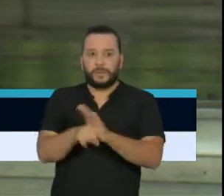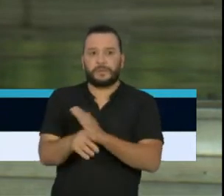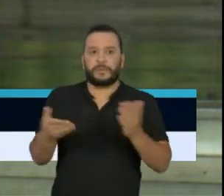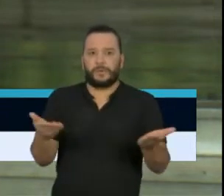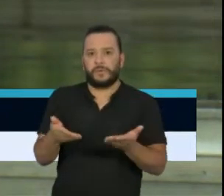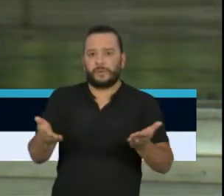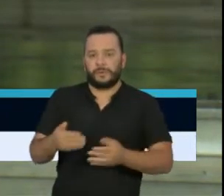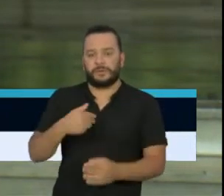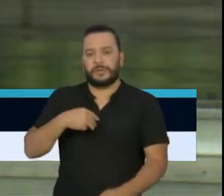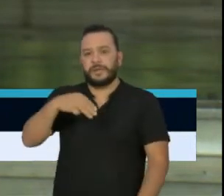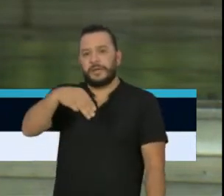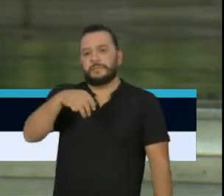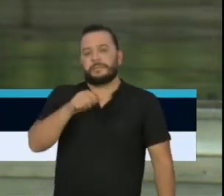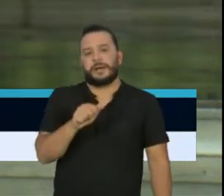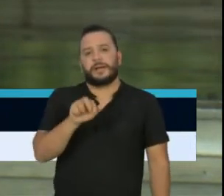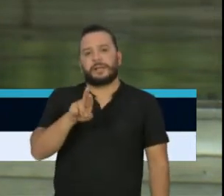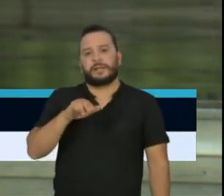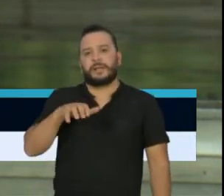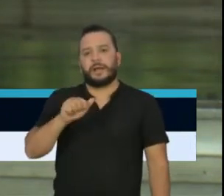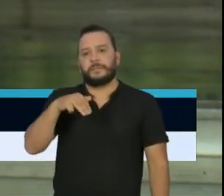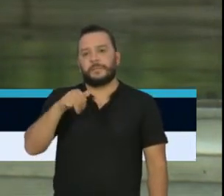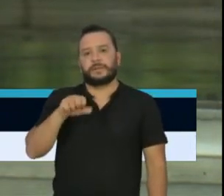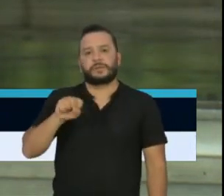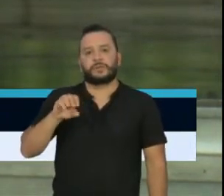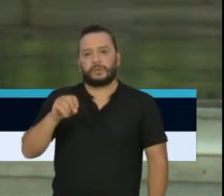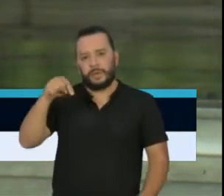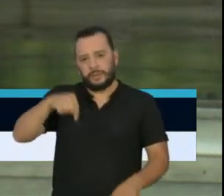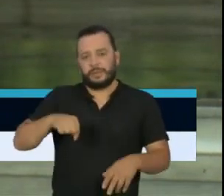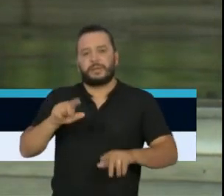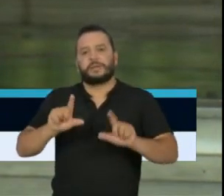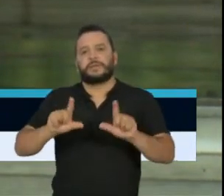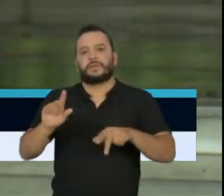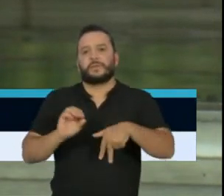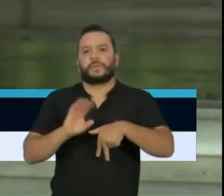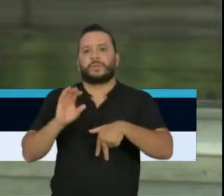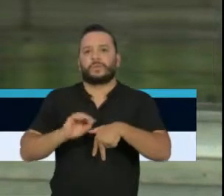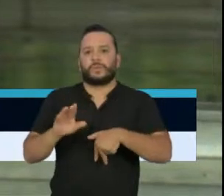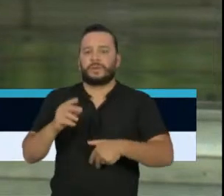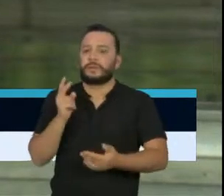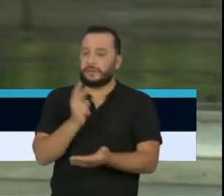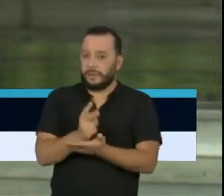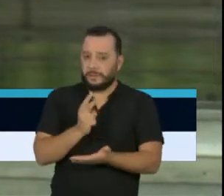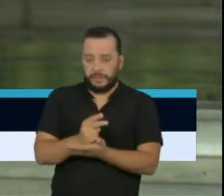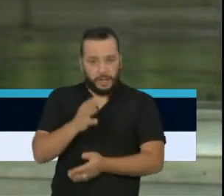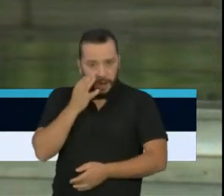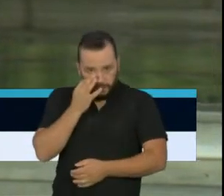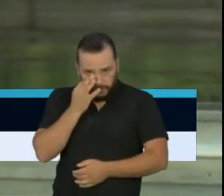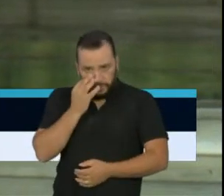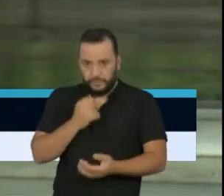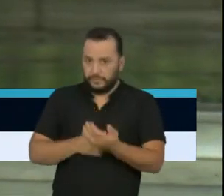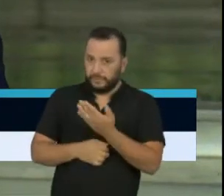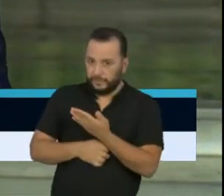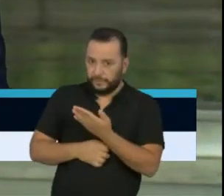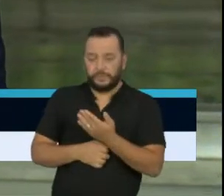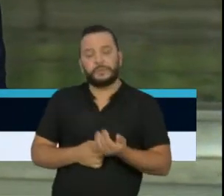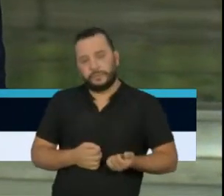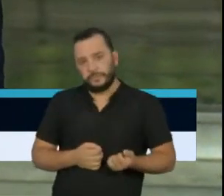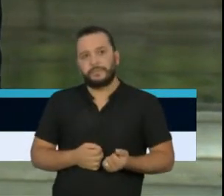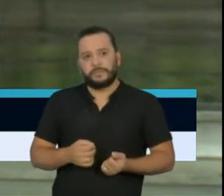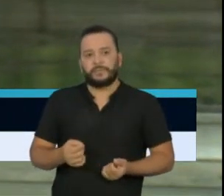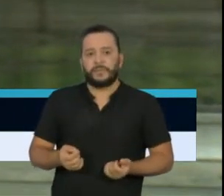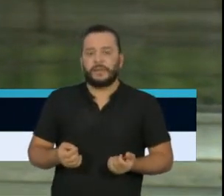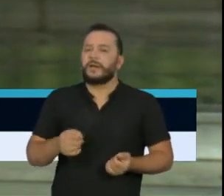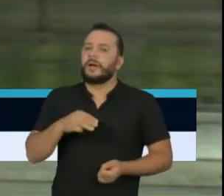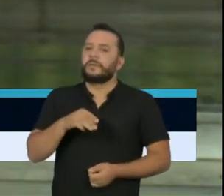da jornalista Maria Manso, da TV Cultura, que aliás está transmitindo direto e ao vivo esta coletiva de